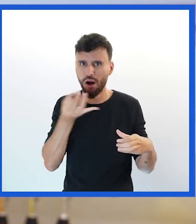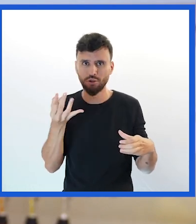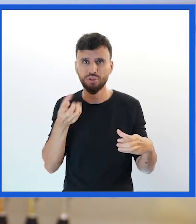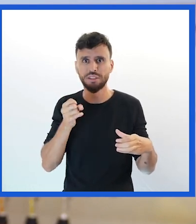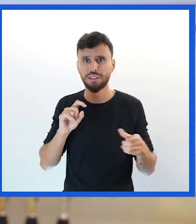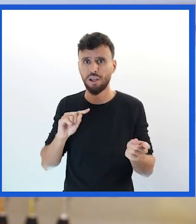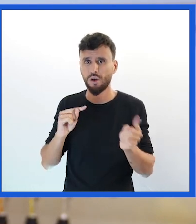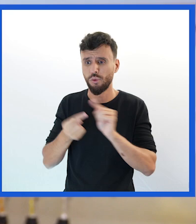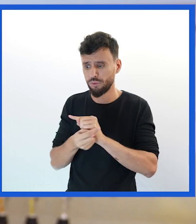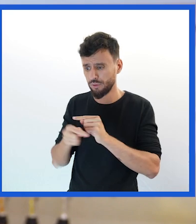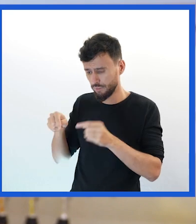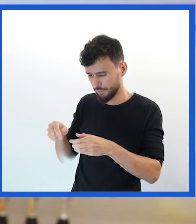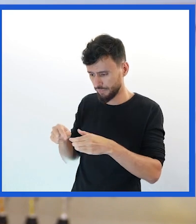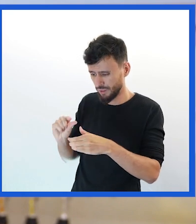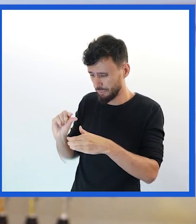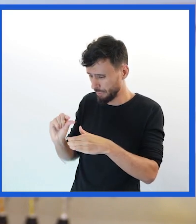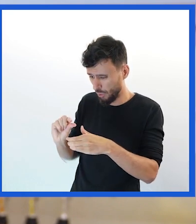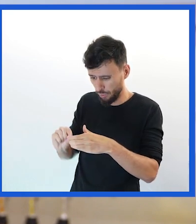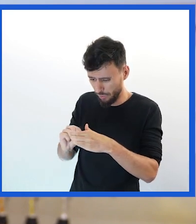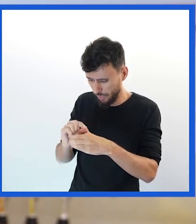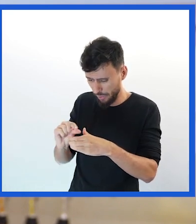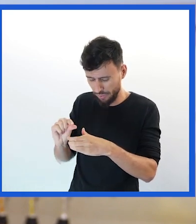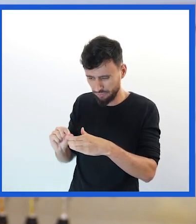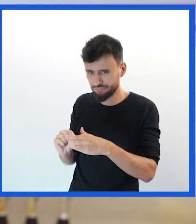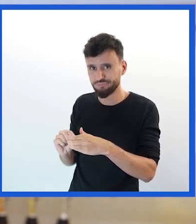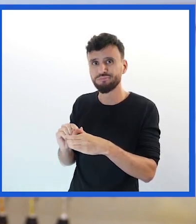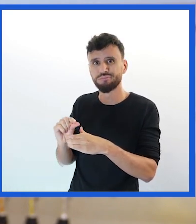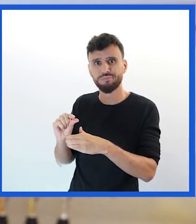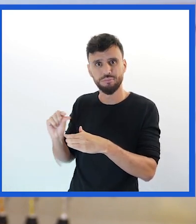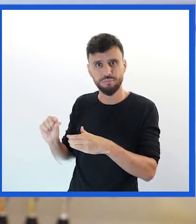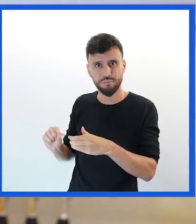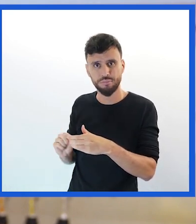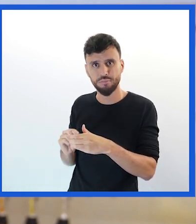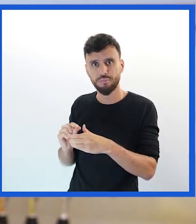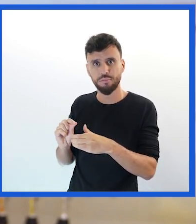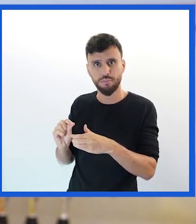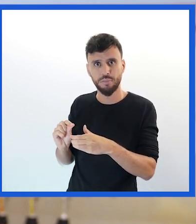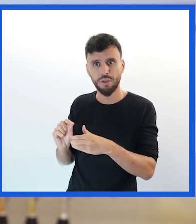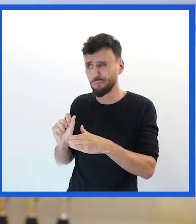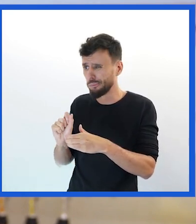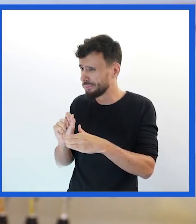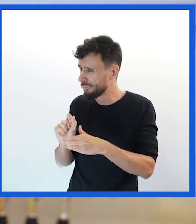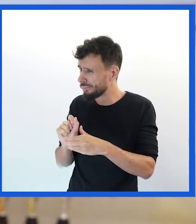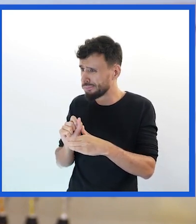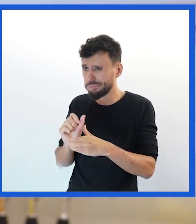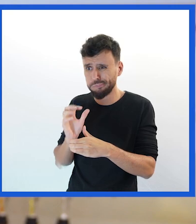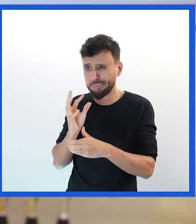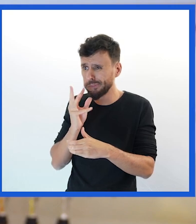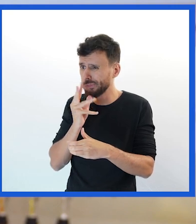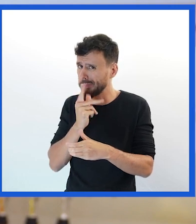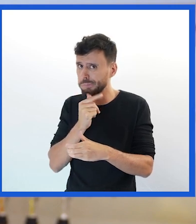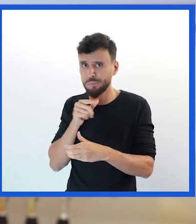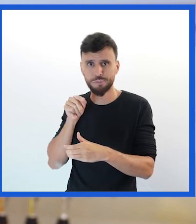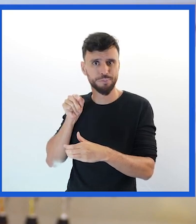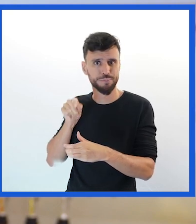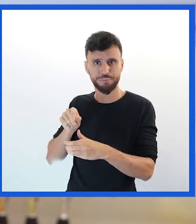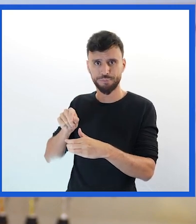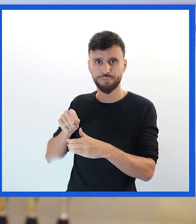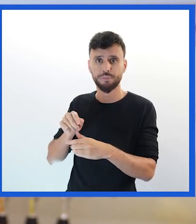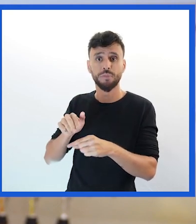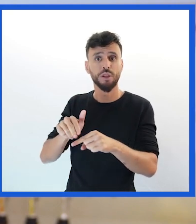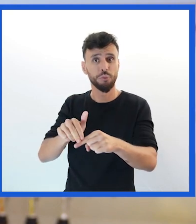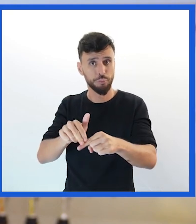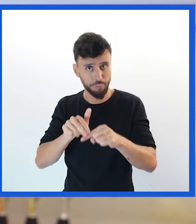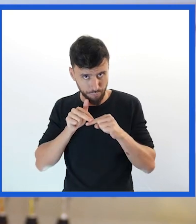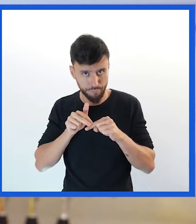contrário, amostras com pouquíssimos sólidos demandam grandes volumes para serem quantificados. Ademais, recomenda-se que a